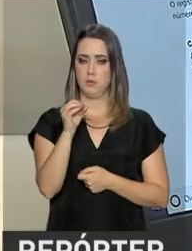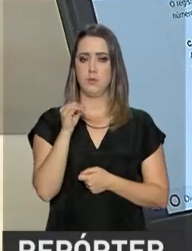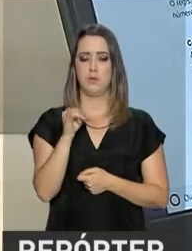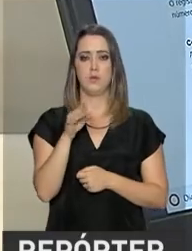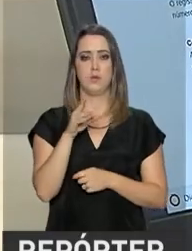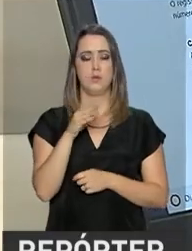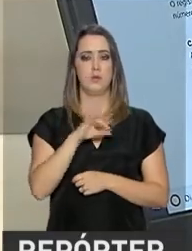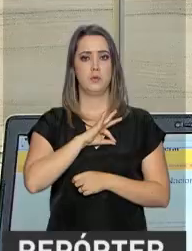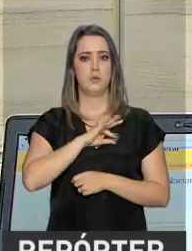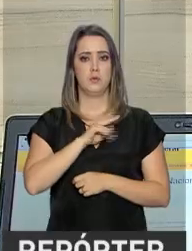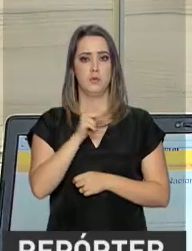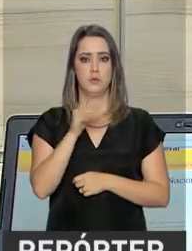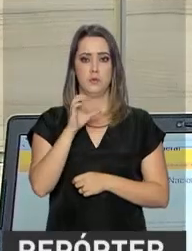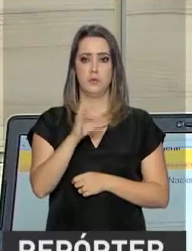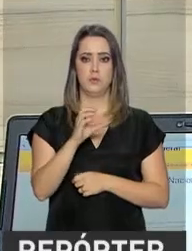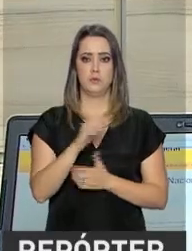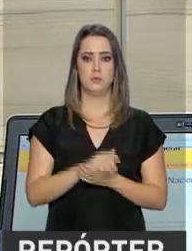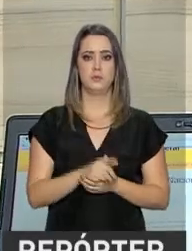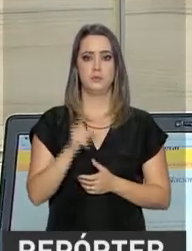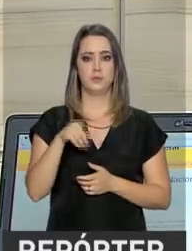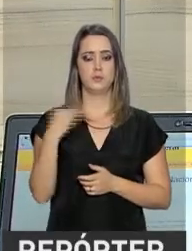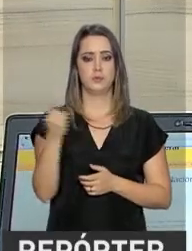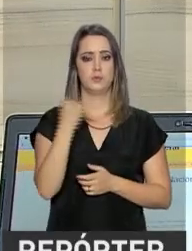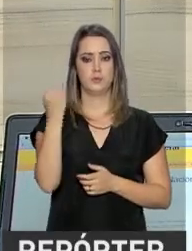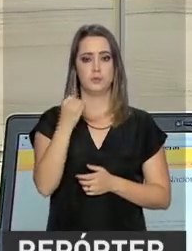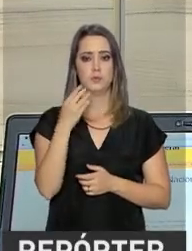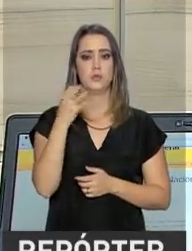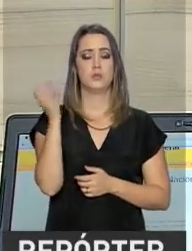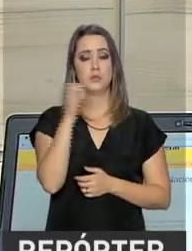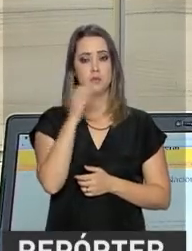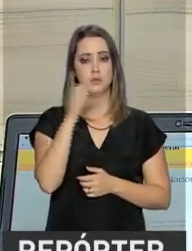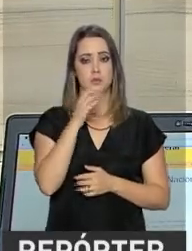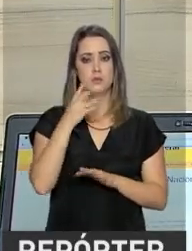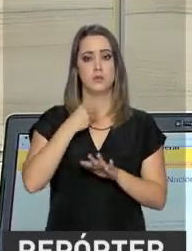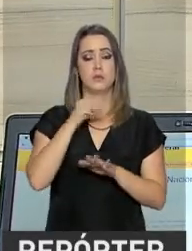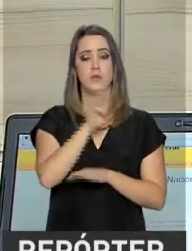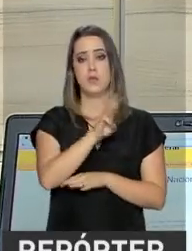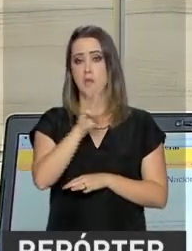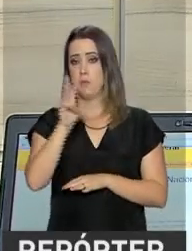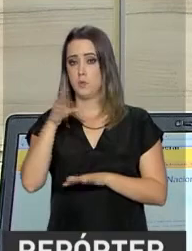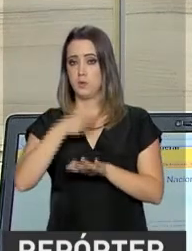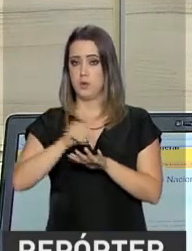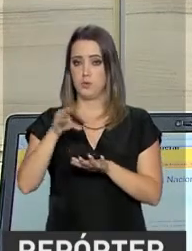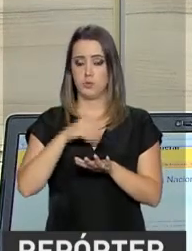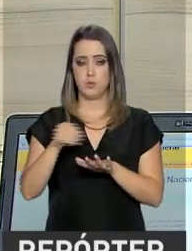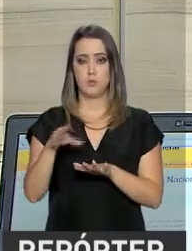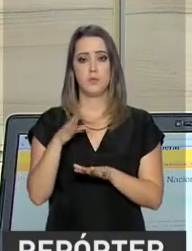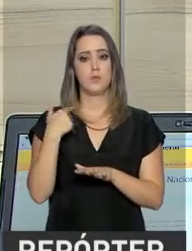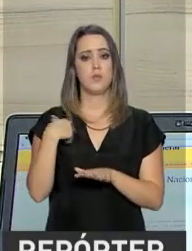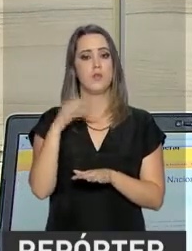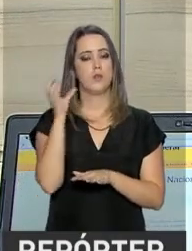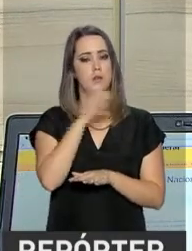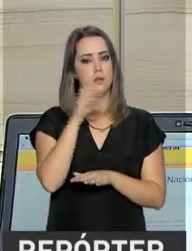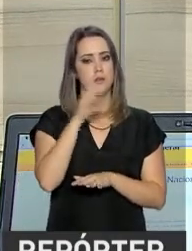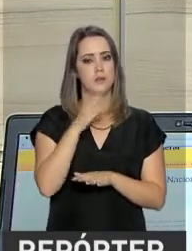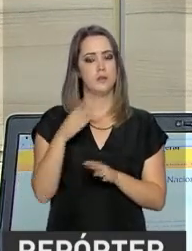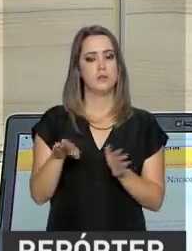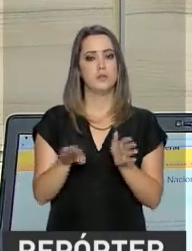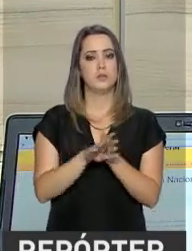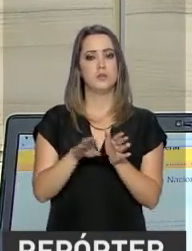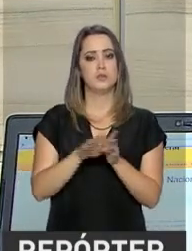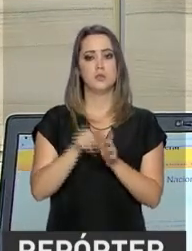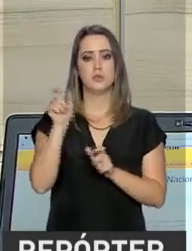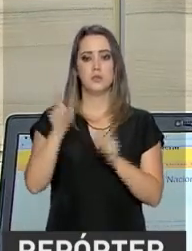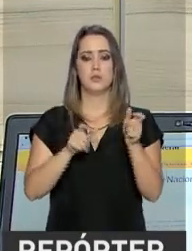na polícia civil é importante que o cidadão insira rapidamente as informações no final pra que essa informação possa rapidamente chegaram os policiais rodoviários